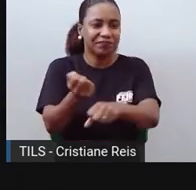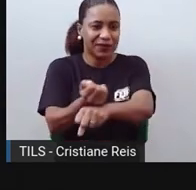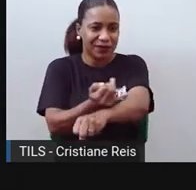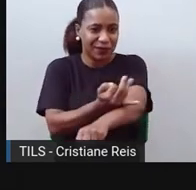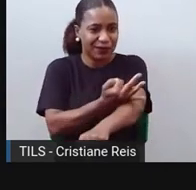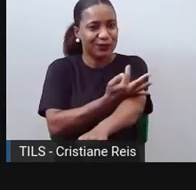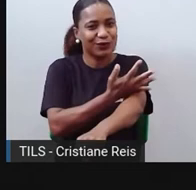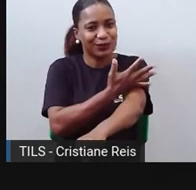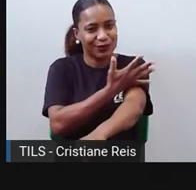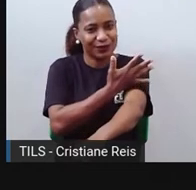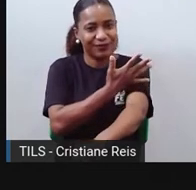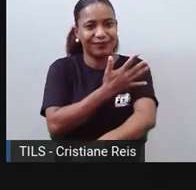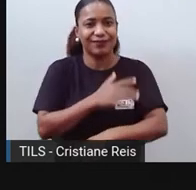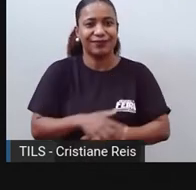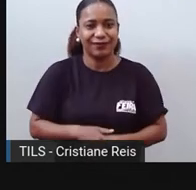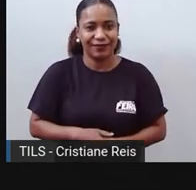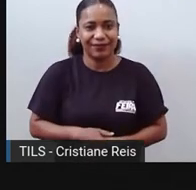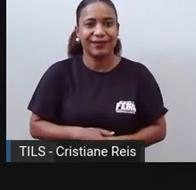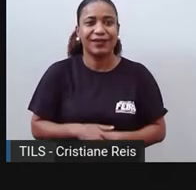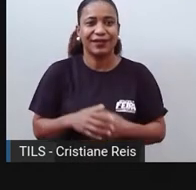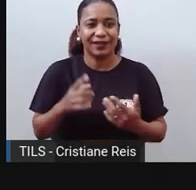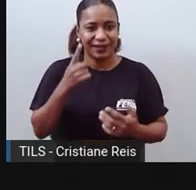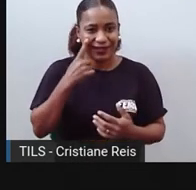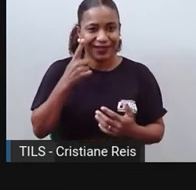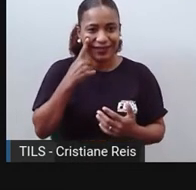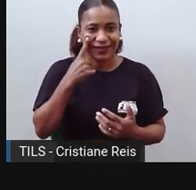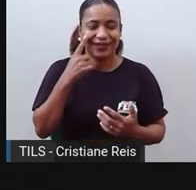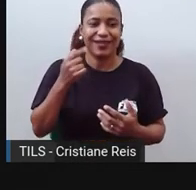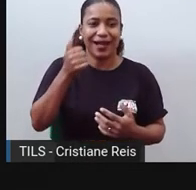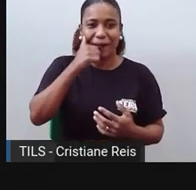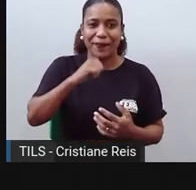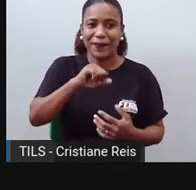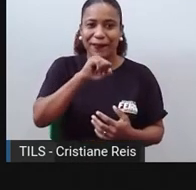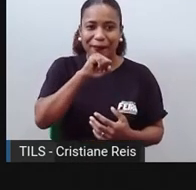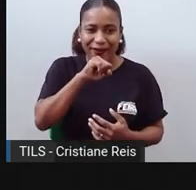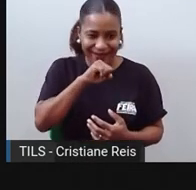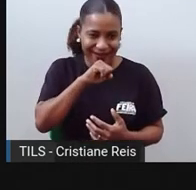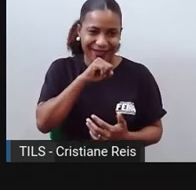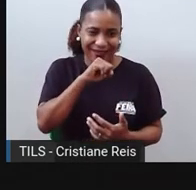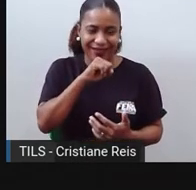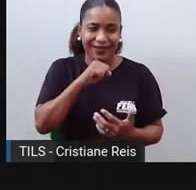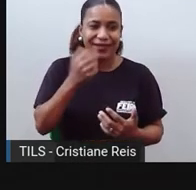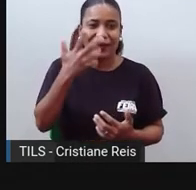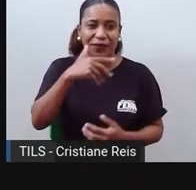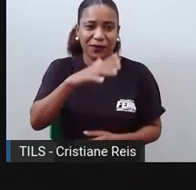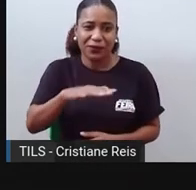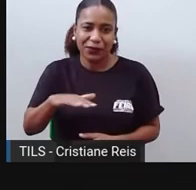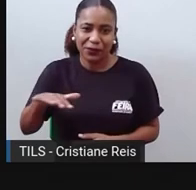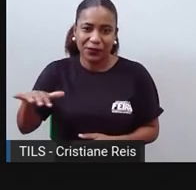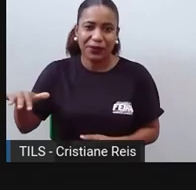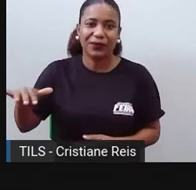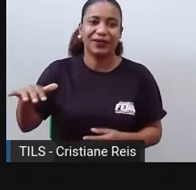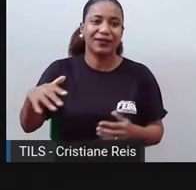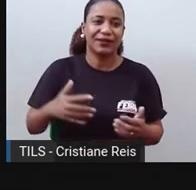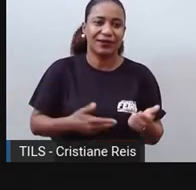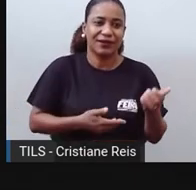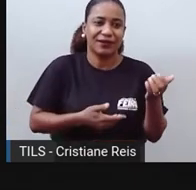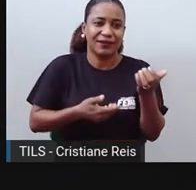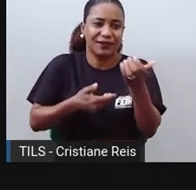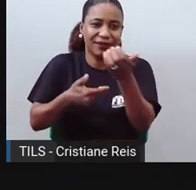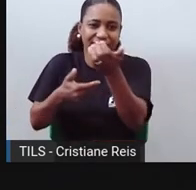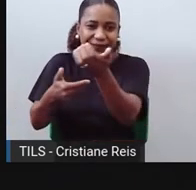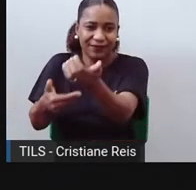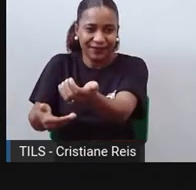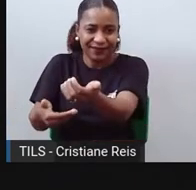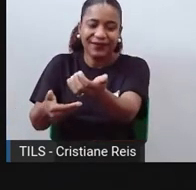E primeiro que já tinha sido grande, elas entregando, né, algumas crianças dessas até caíram nessas